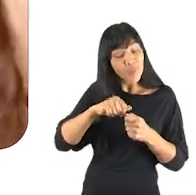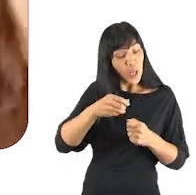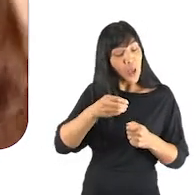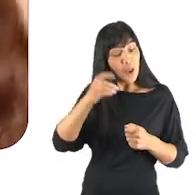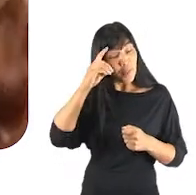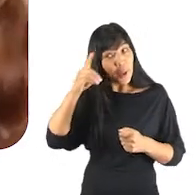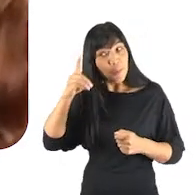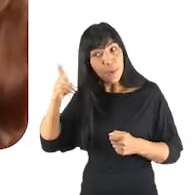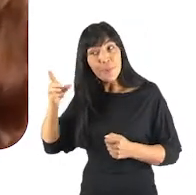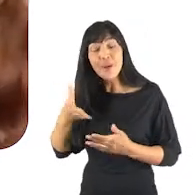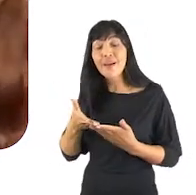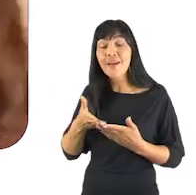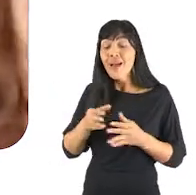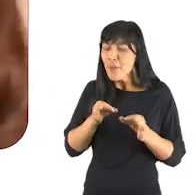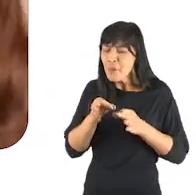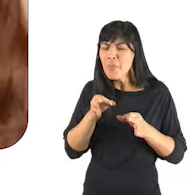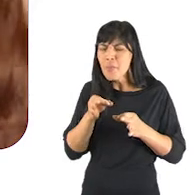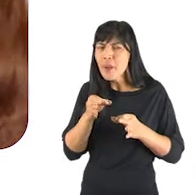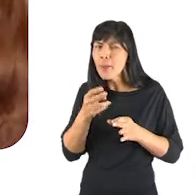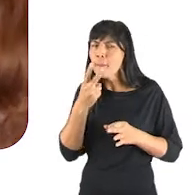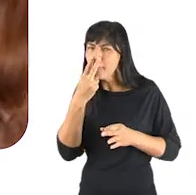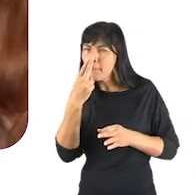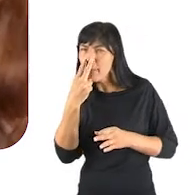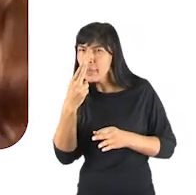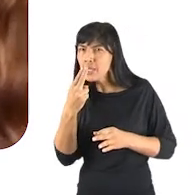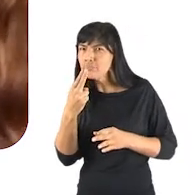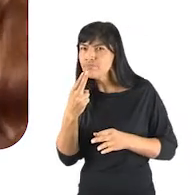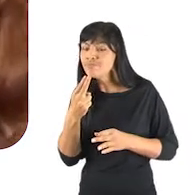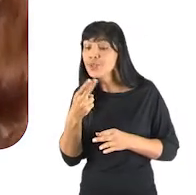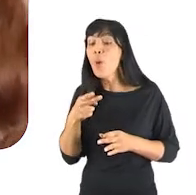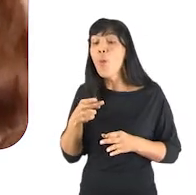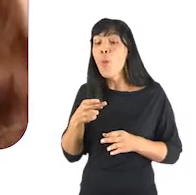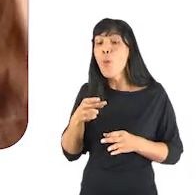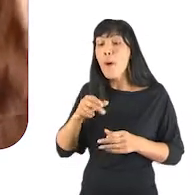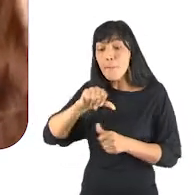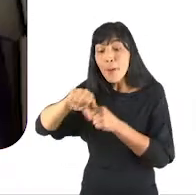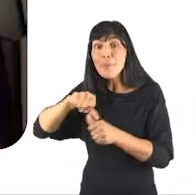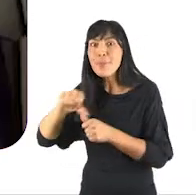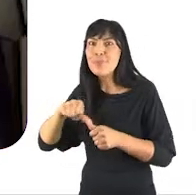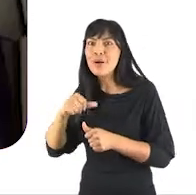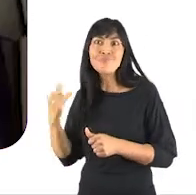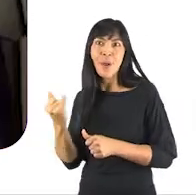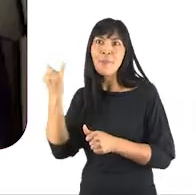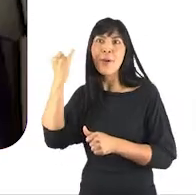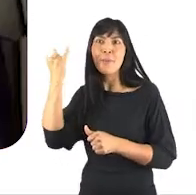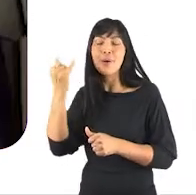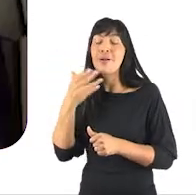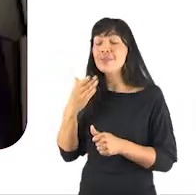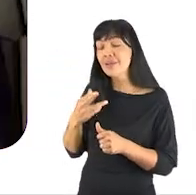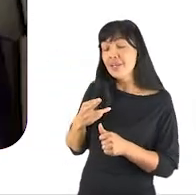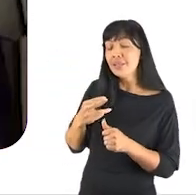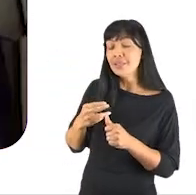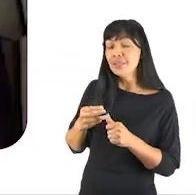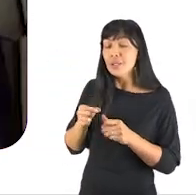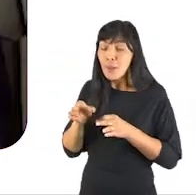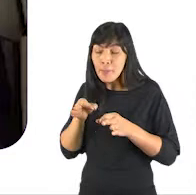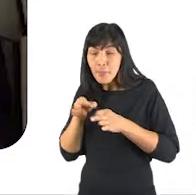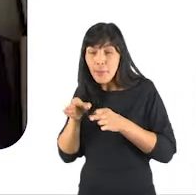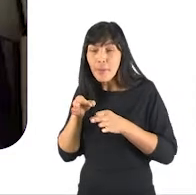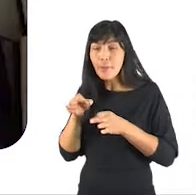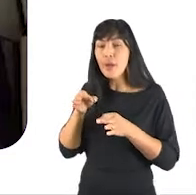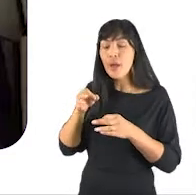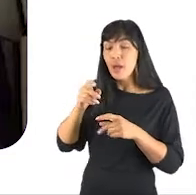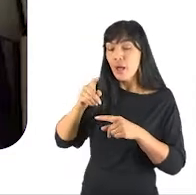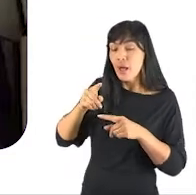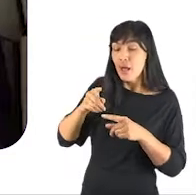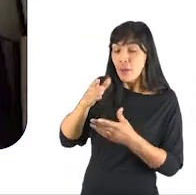dia, nas organizações é parecido, então ela tem um impacto muito importante tanto na realização das atividades